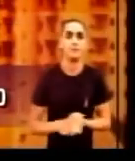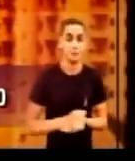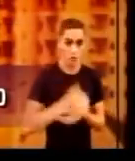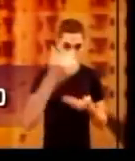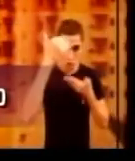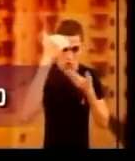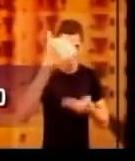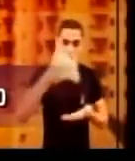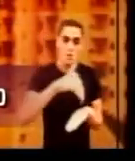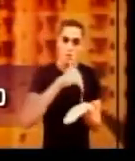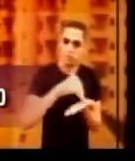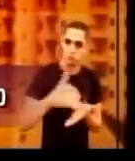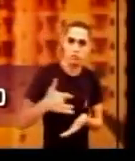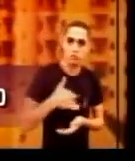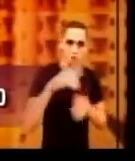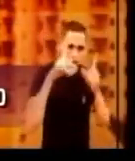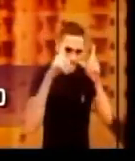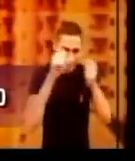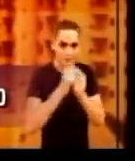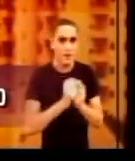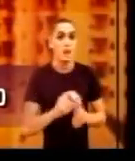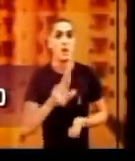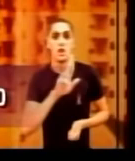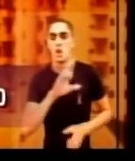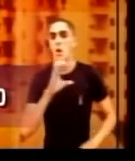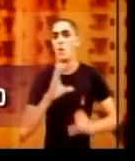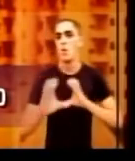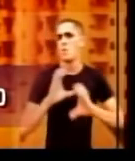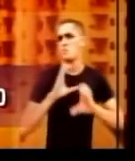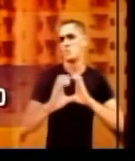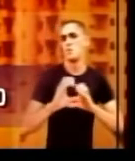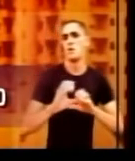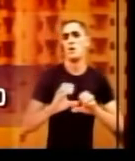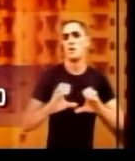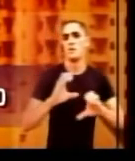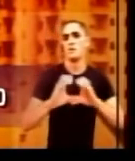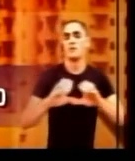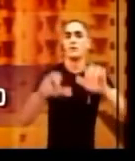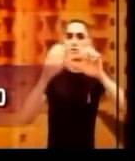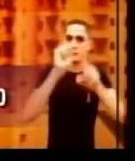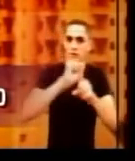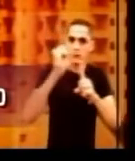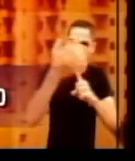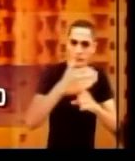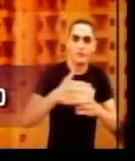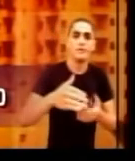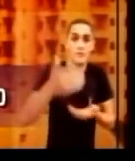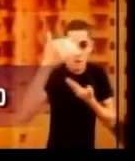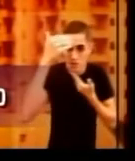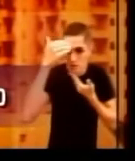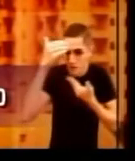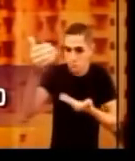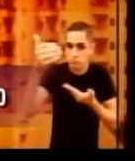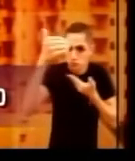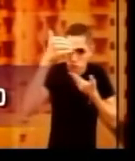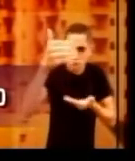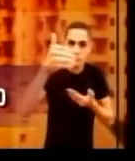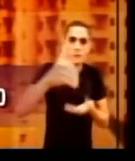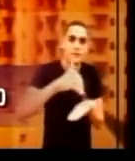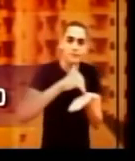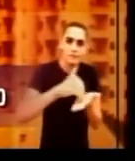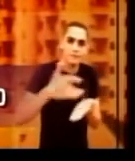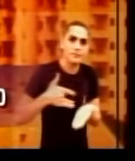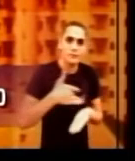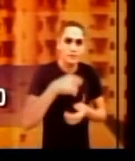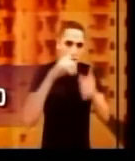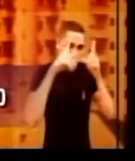obrigada pela mensagem, secretário. Em nome da Secretaria de Comunicação Social, agradeço a presença do secretário de Saúde, Dr. Aldenis Borim,